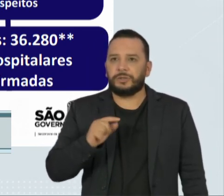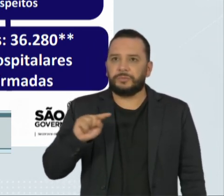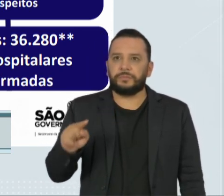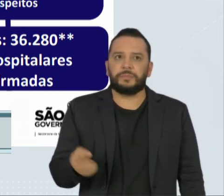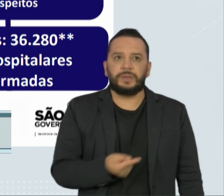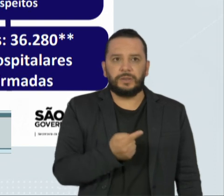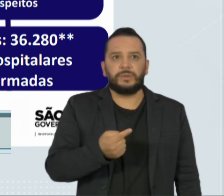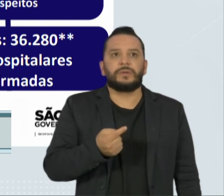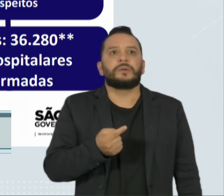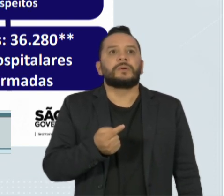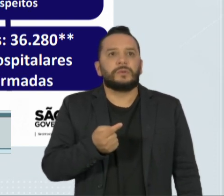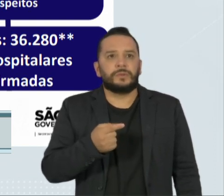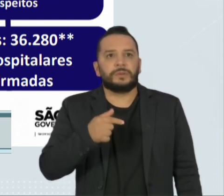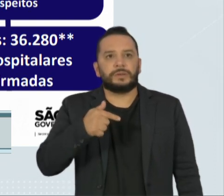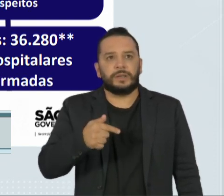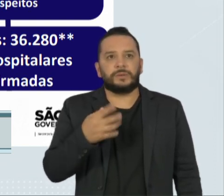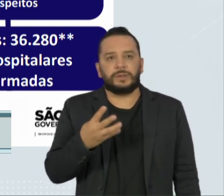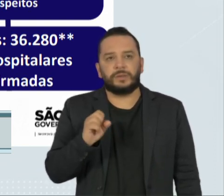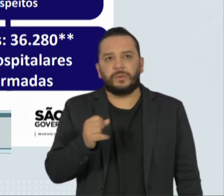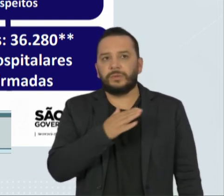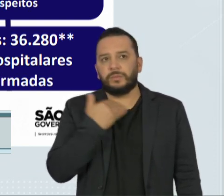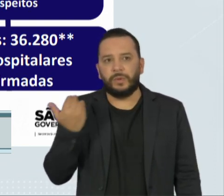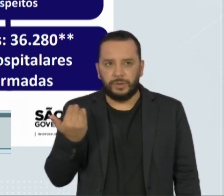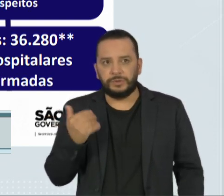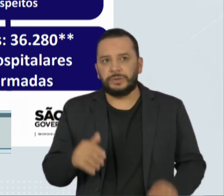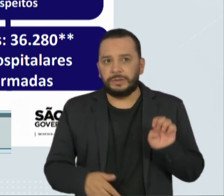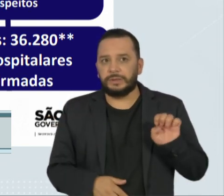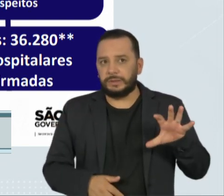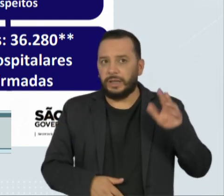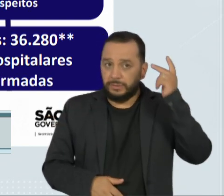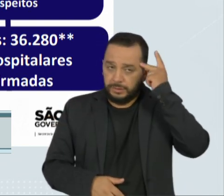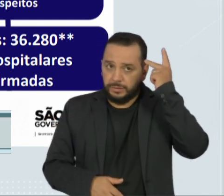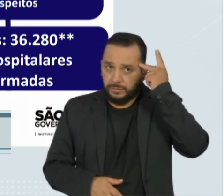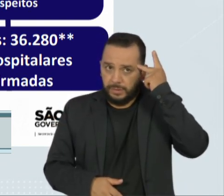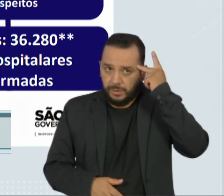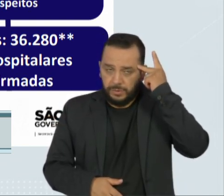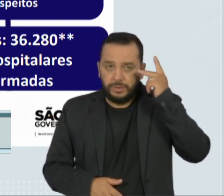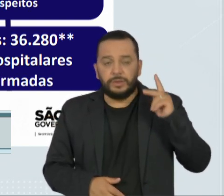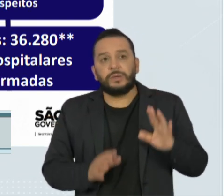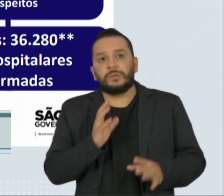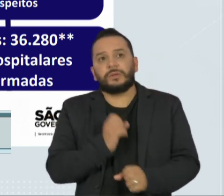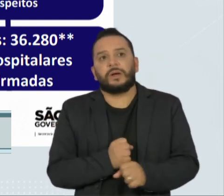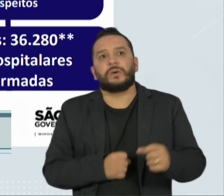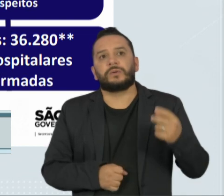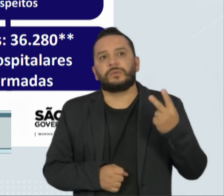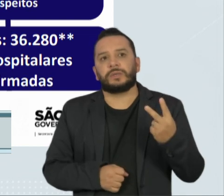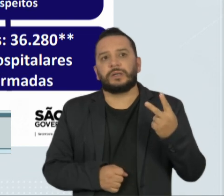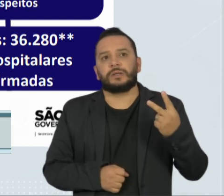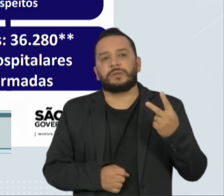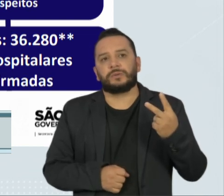47.748 óbitos. Para o estado de São Paulo, nós atingimos aqui